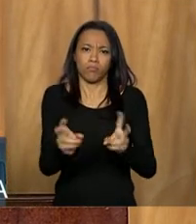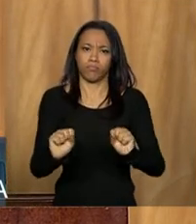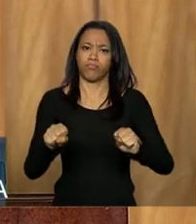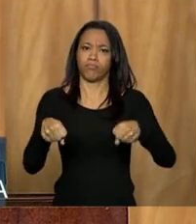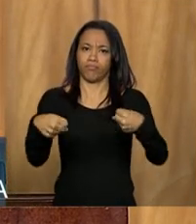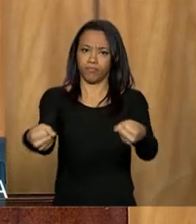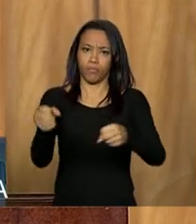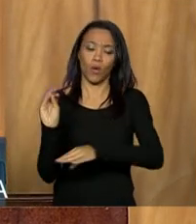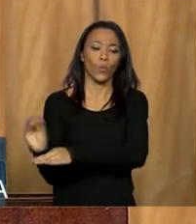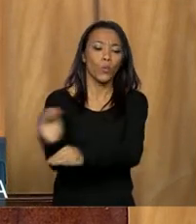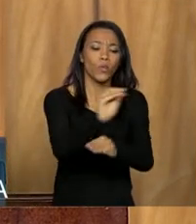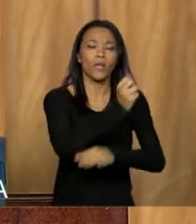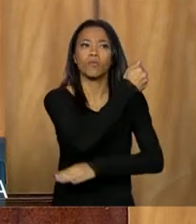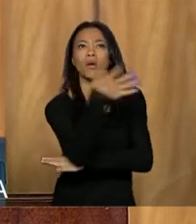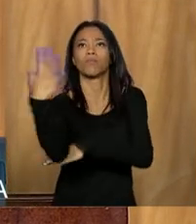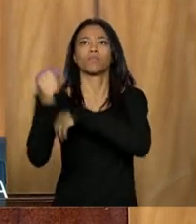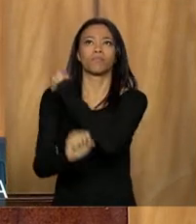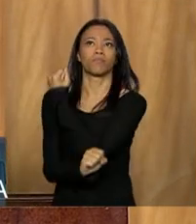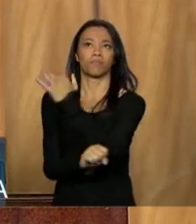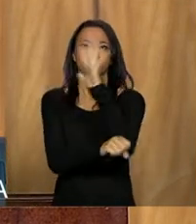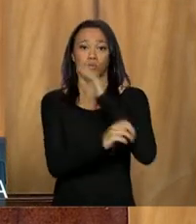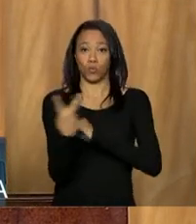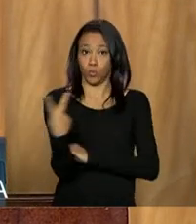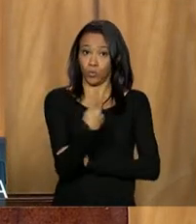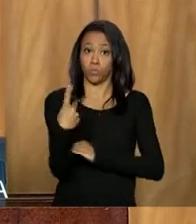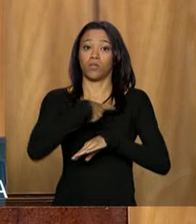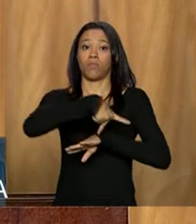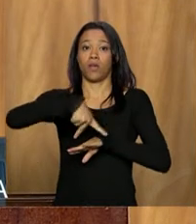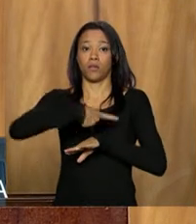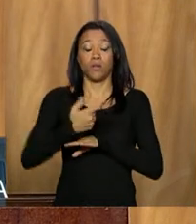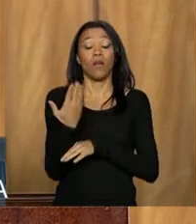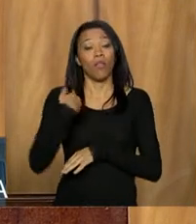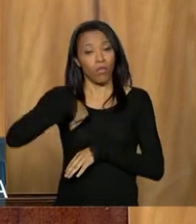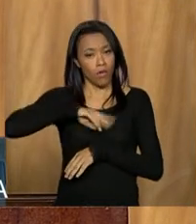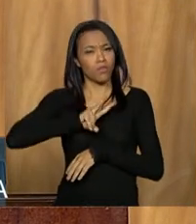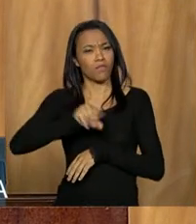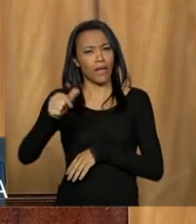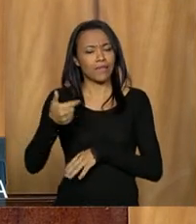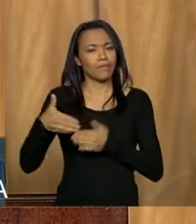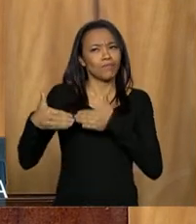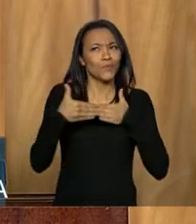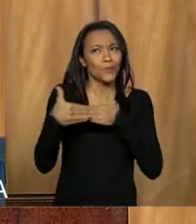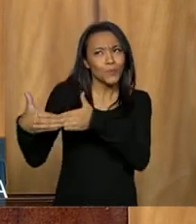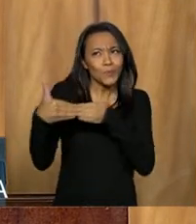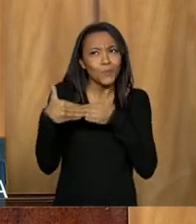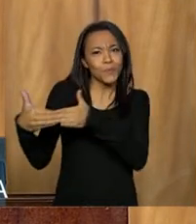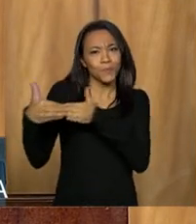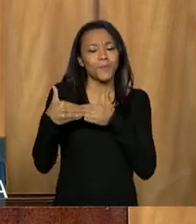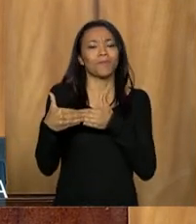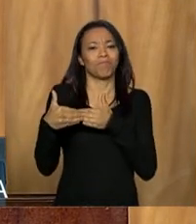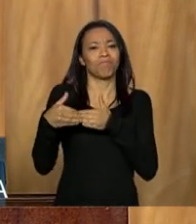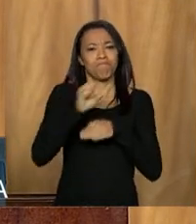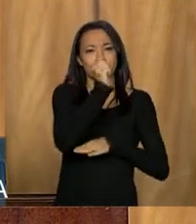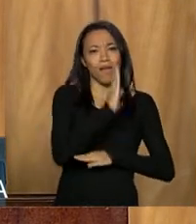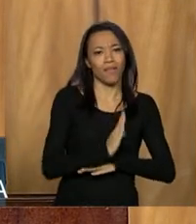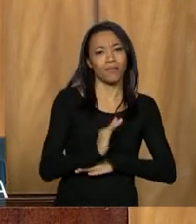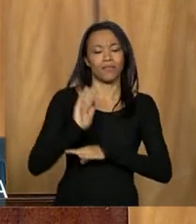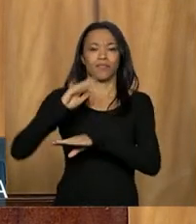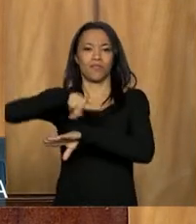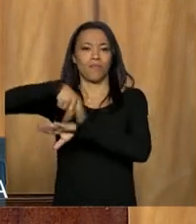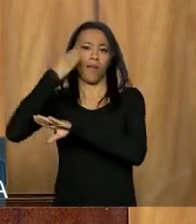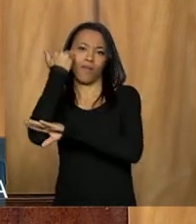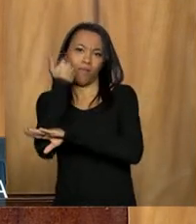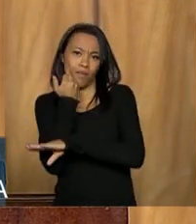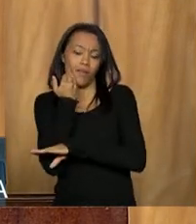os países. Nós vamos poder criar uma sinergia mutuamente benéfica ao compartilharmos